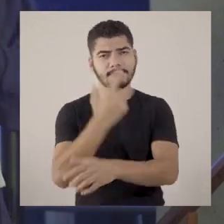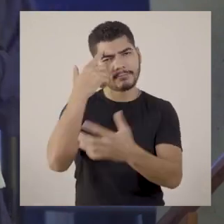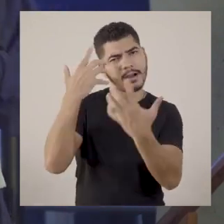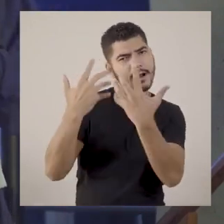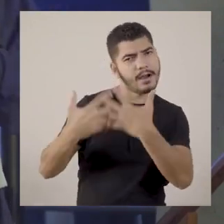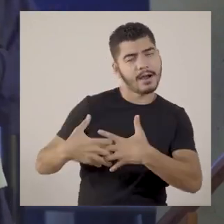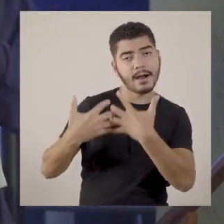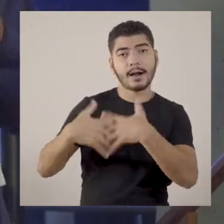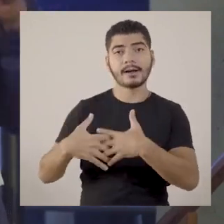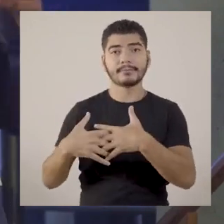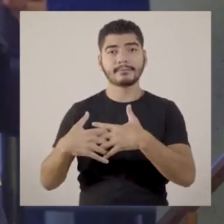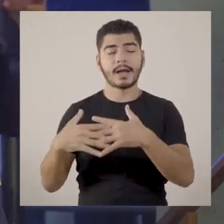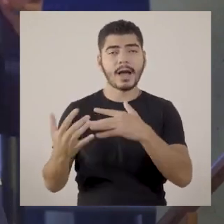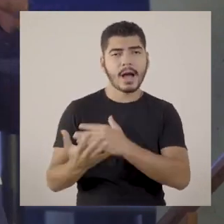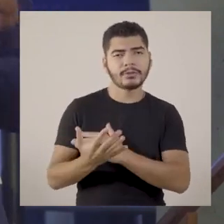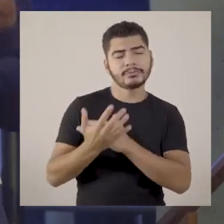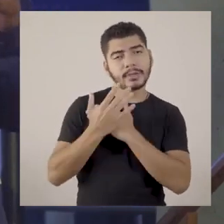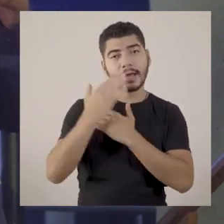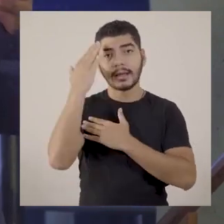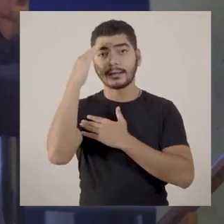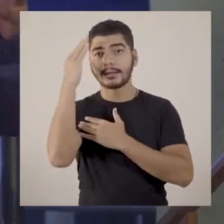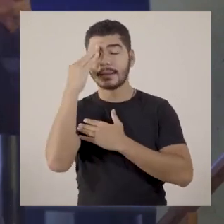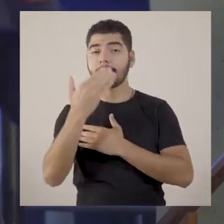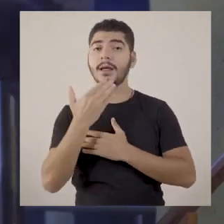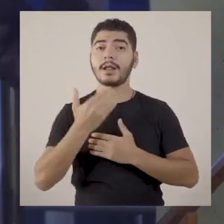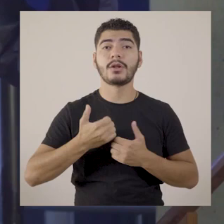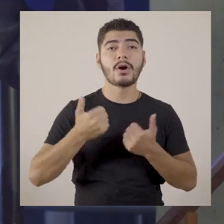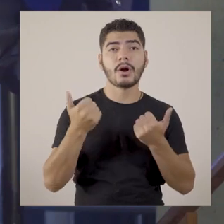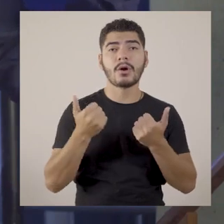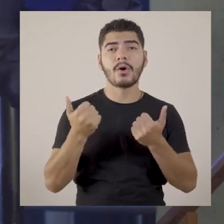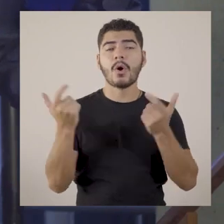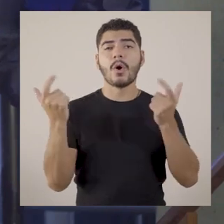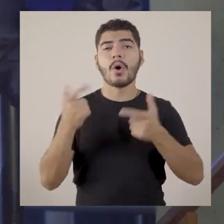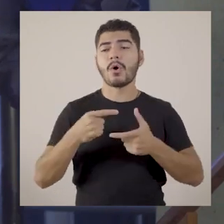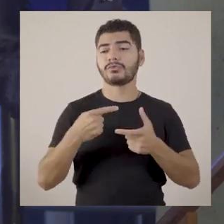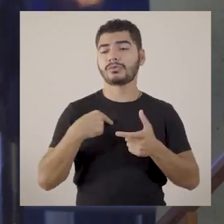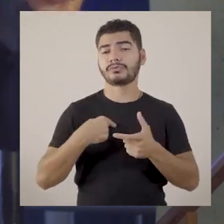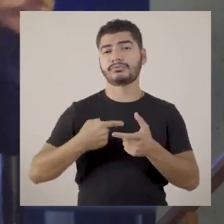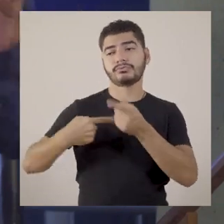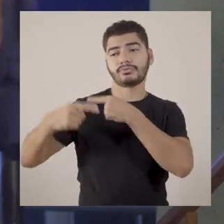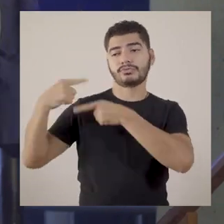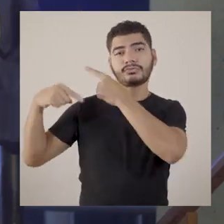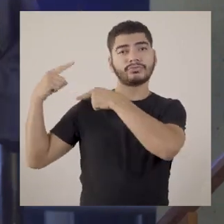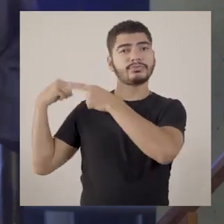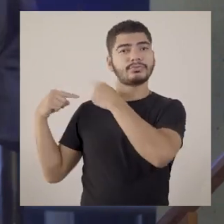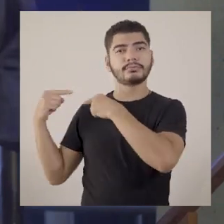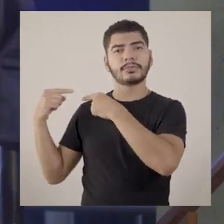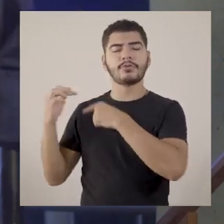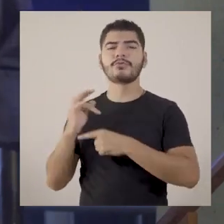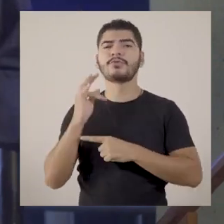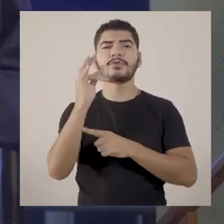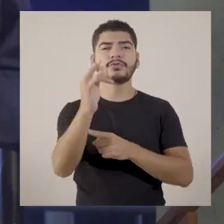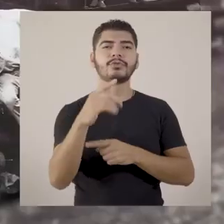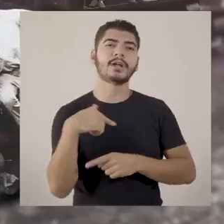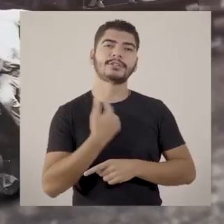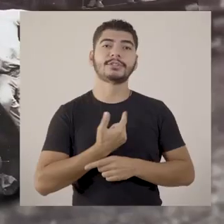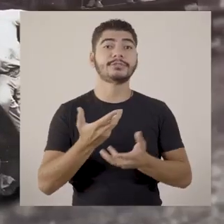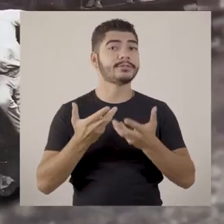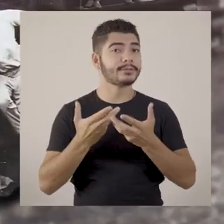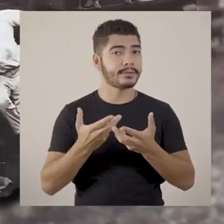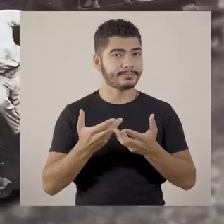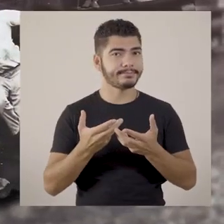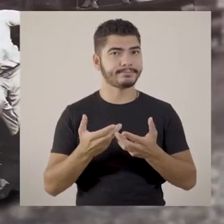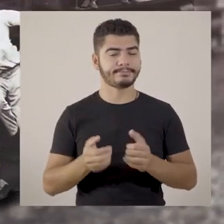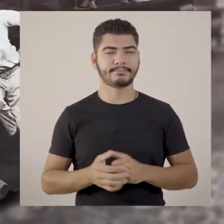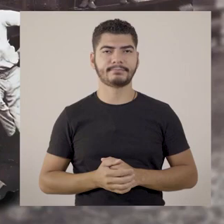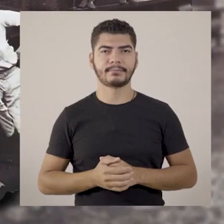nos ajudarão a entender um pouco melhor de onde viemos e para onde queremos ir.